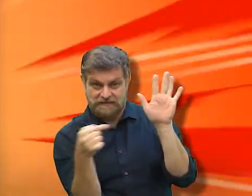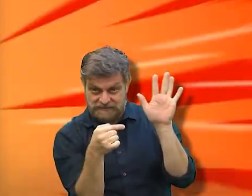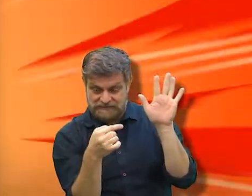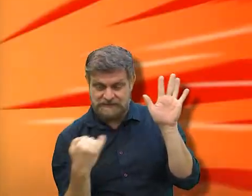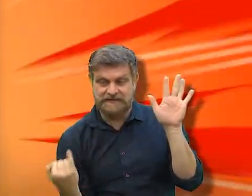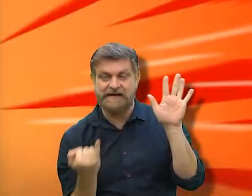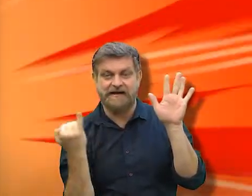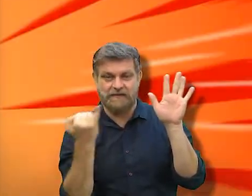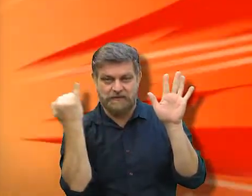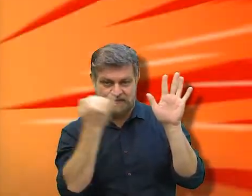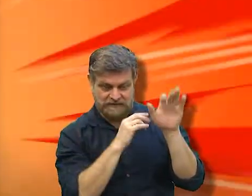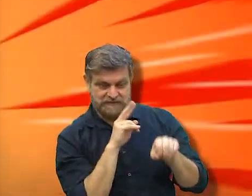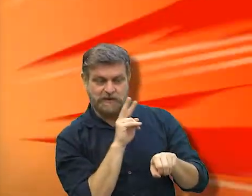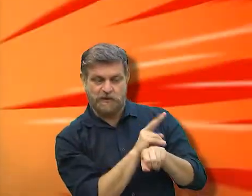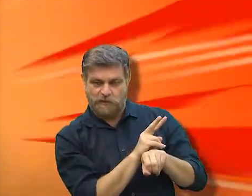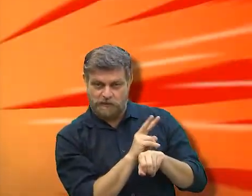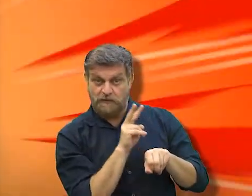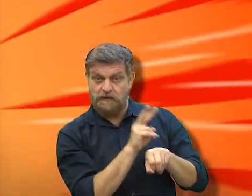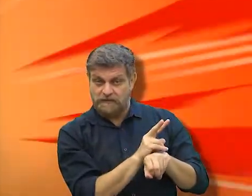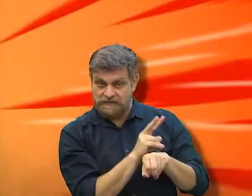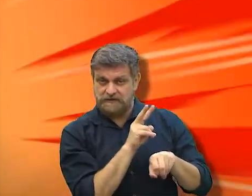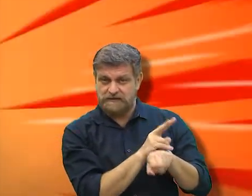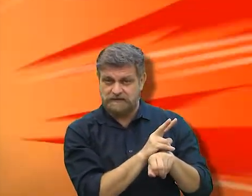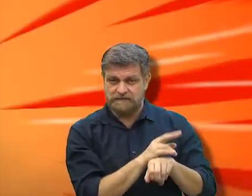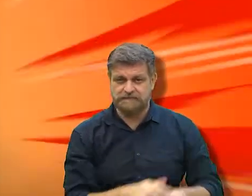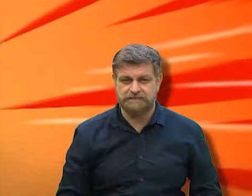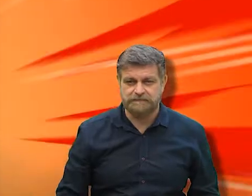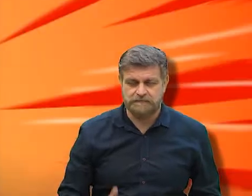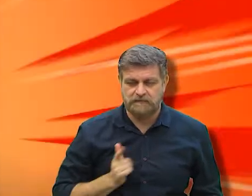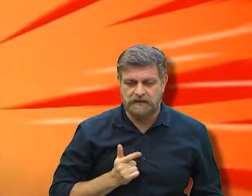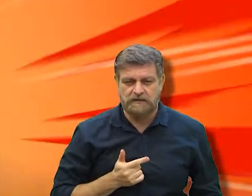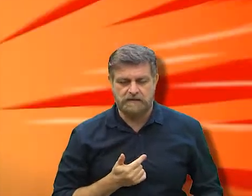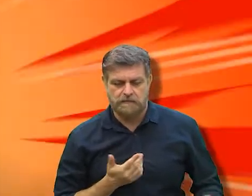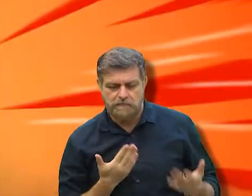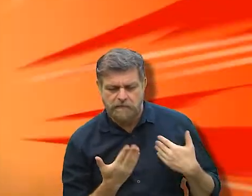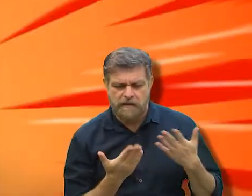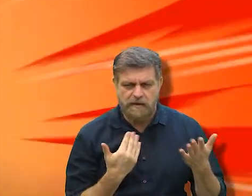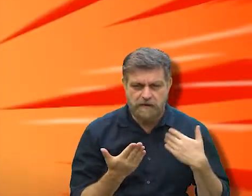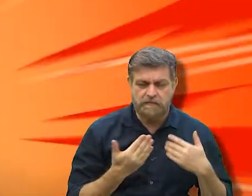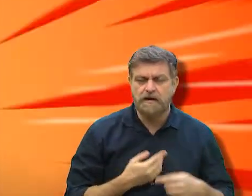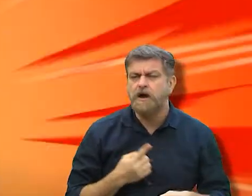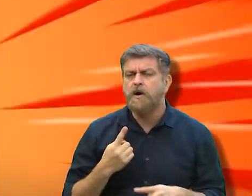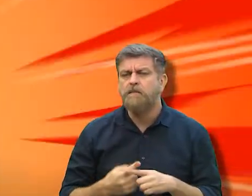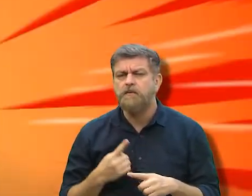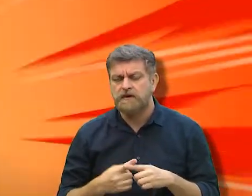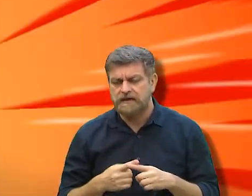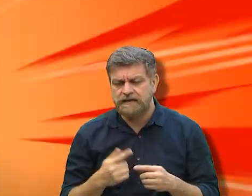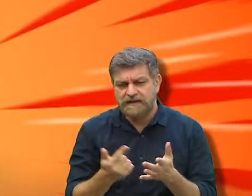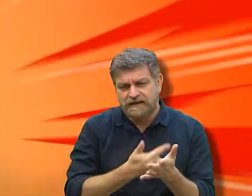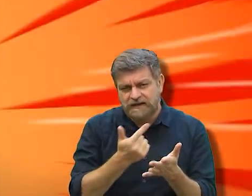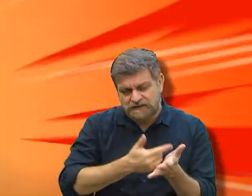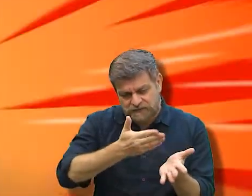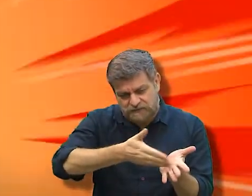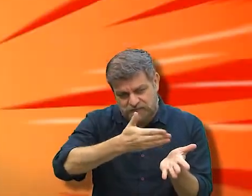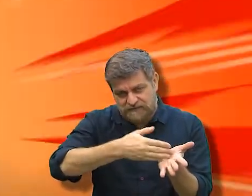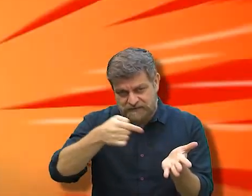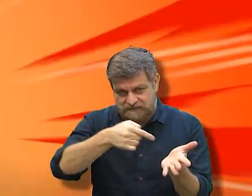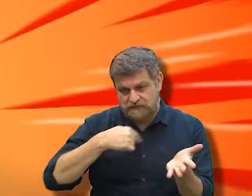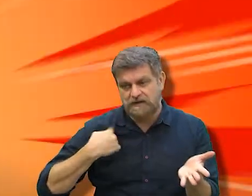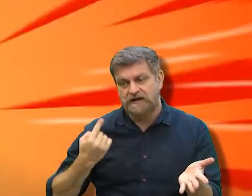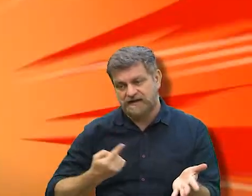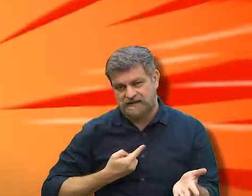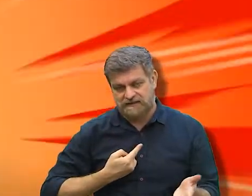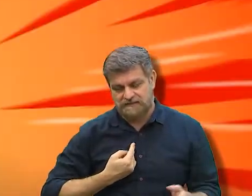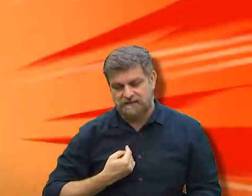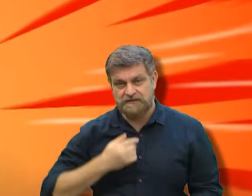É uma aventura que fala sobre natureza, sobre a importância da preservação da natureza, né? Eles